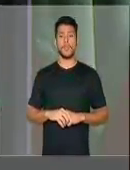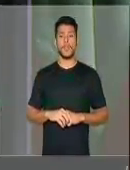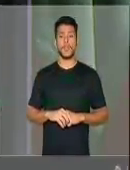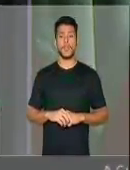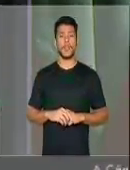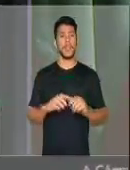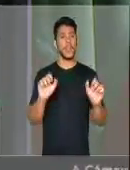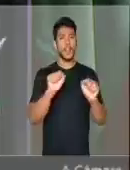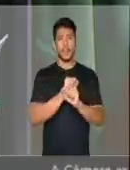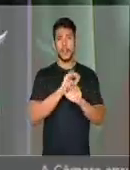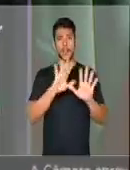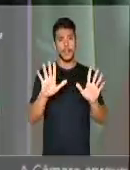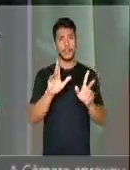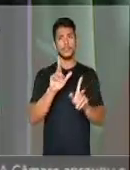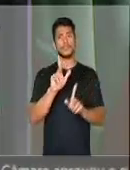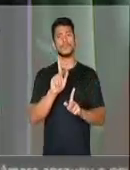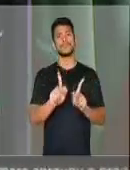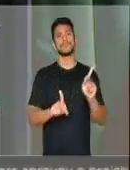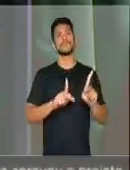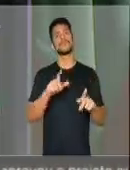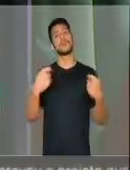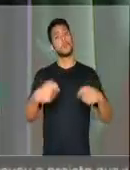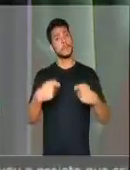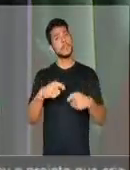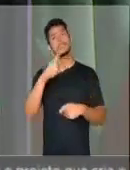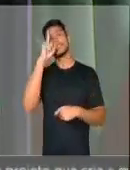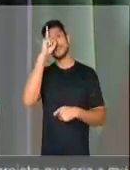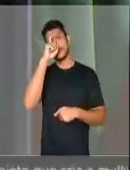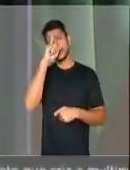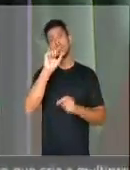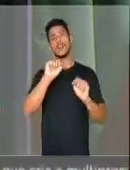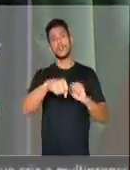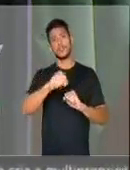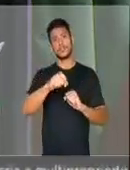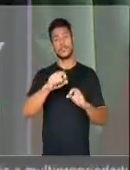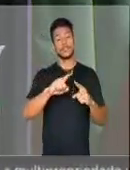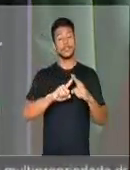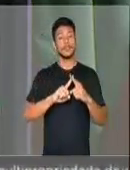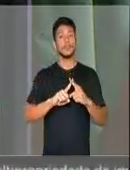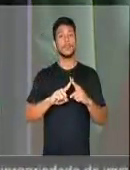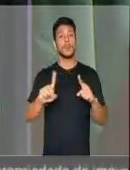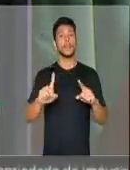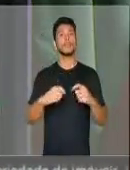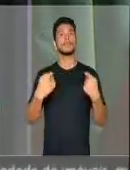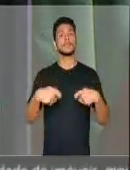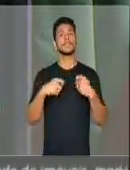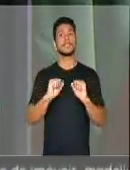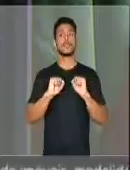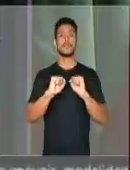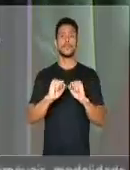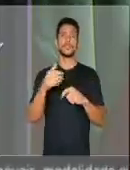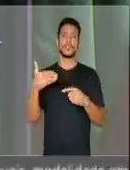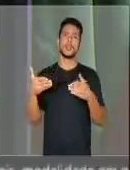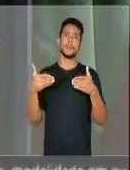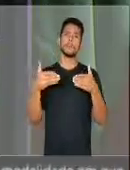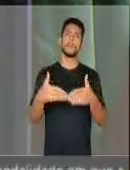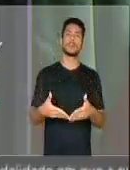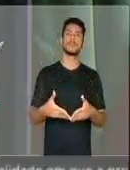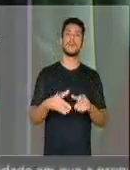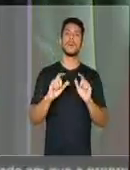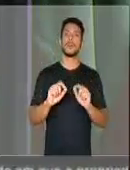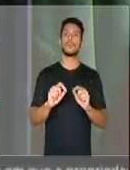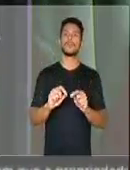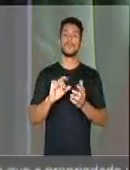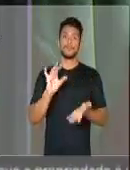É óbvio que a população, bom, já falei que precisa de um hospital, ocorre que é preciso que a população colatinense possa participar do noroeste do estado de